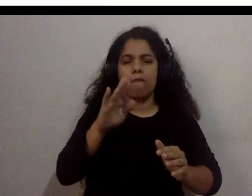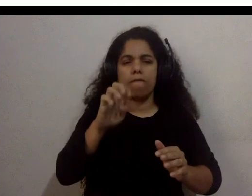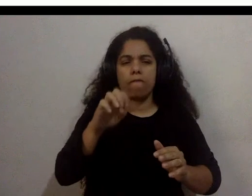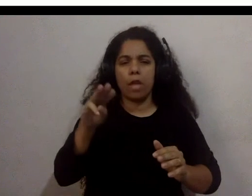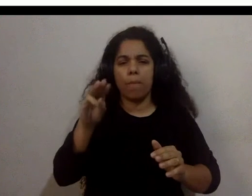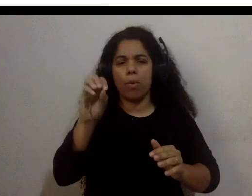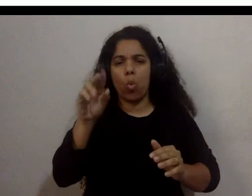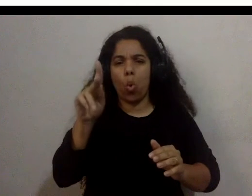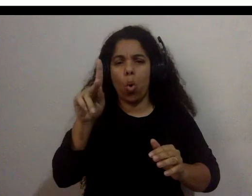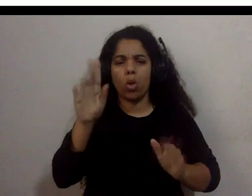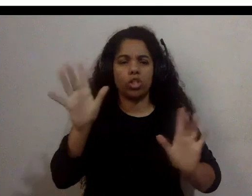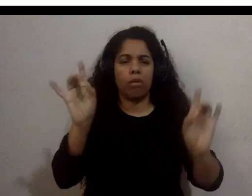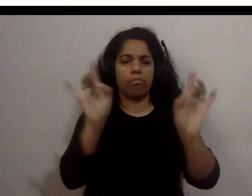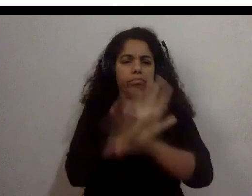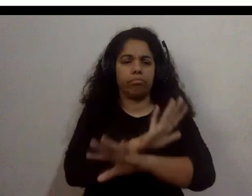já ter